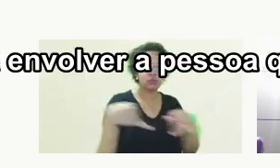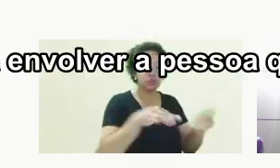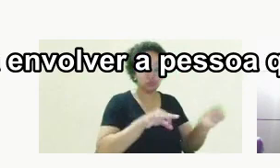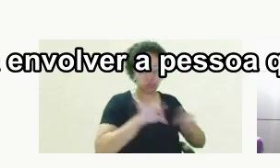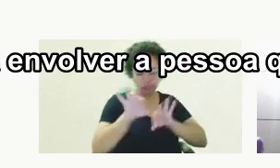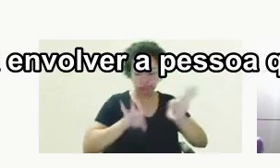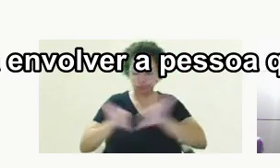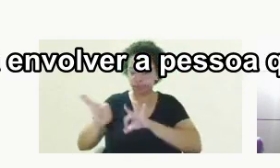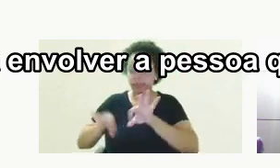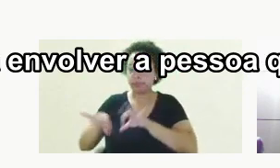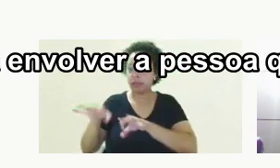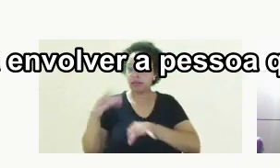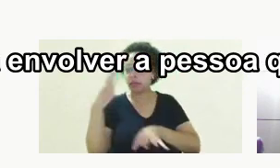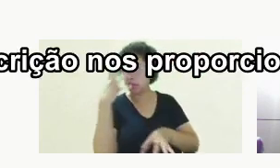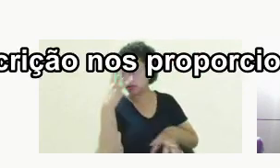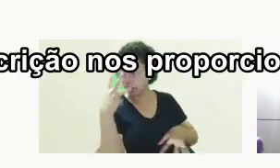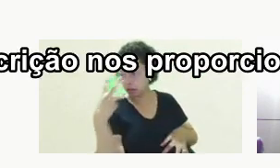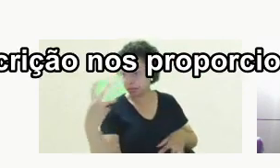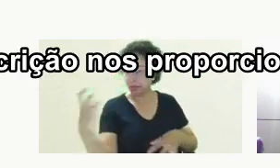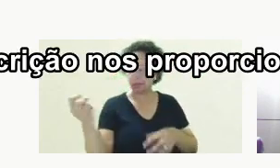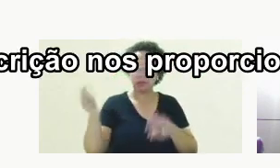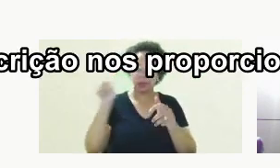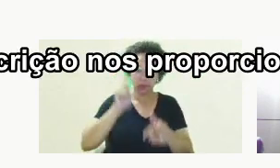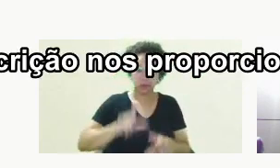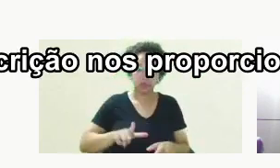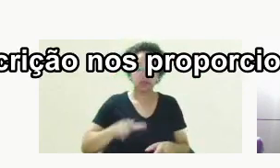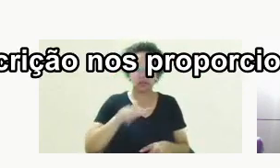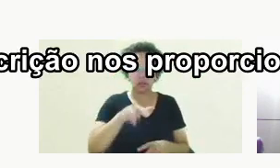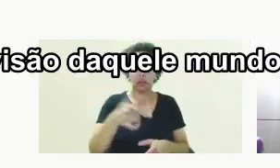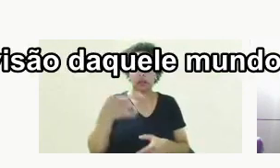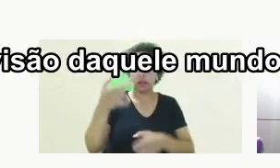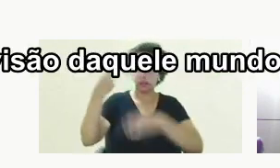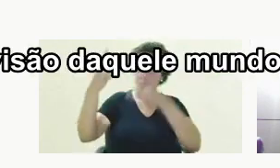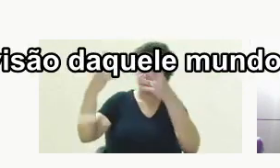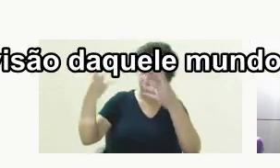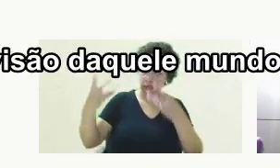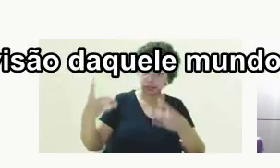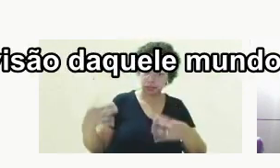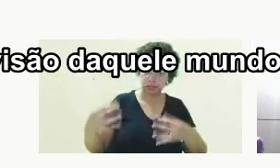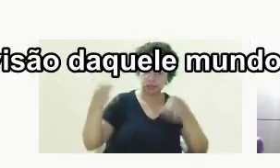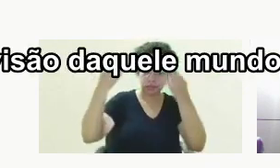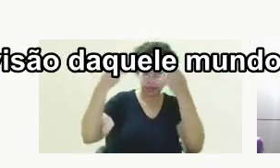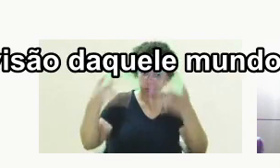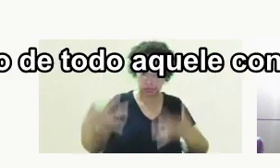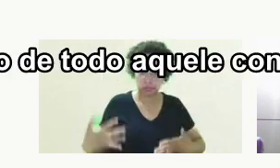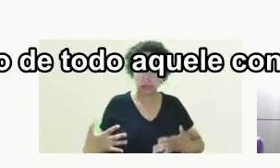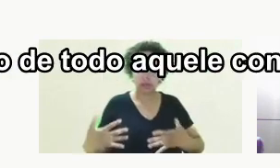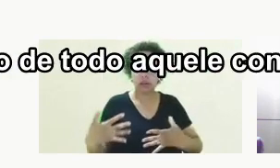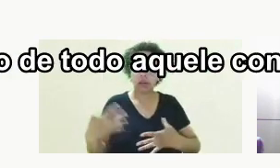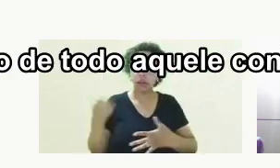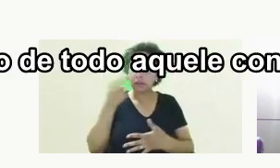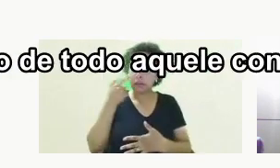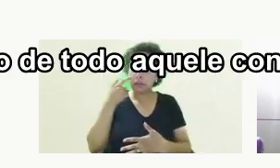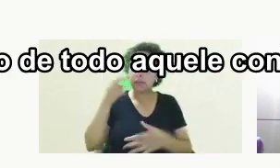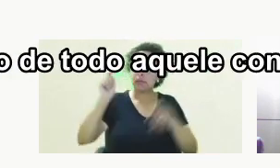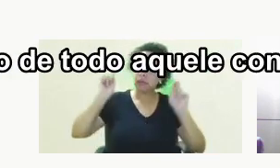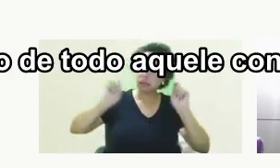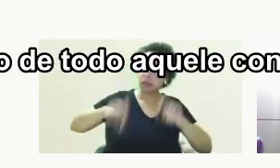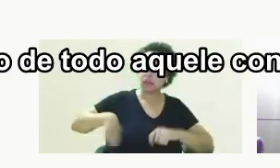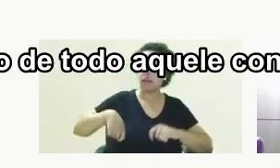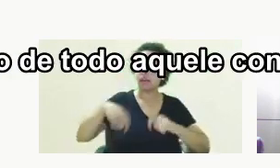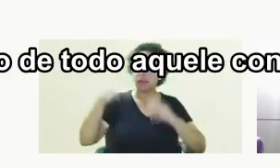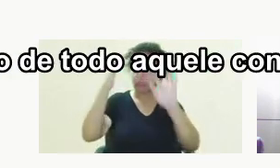para envolver a pessoa que está vendo. E a audiodescrição nos proporciona isso, essa visão daquele mundo,